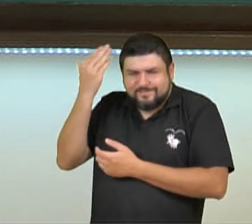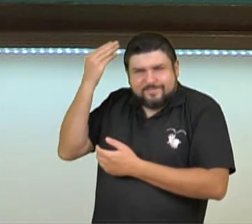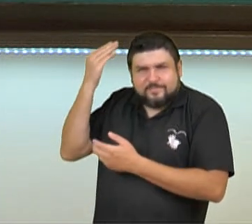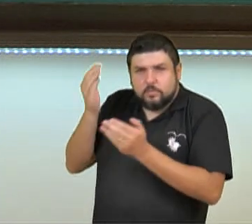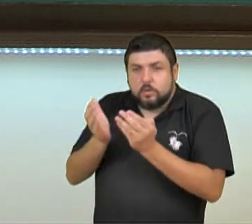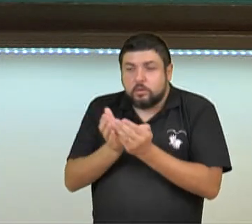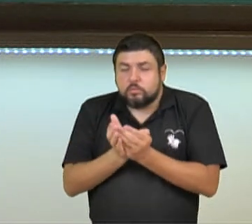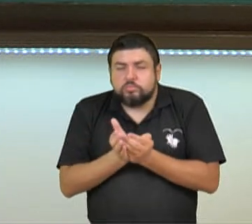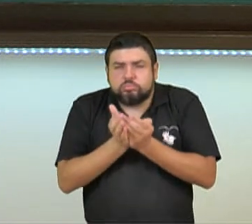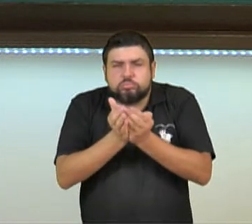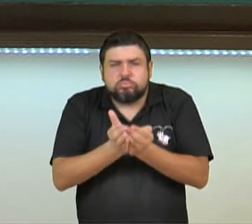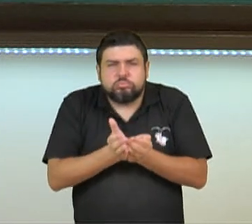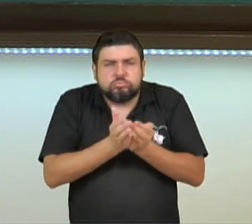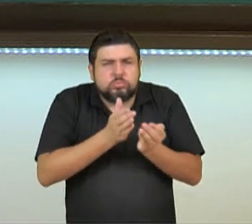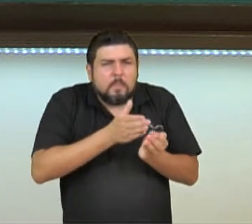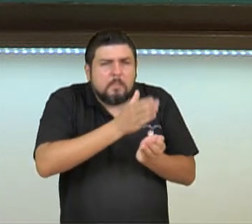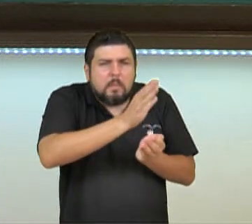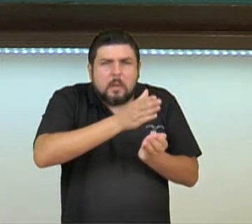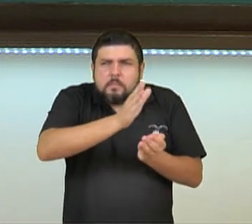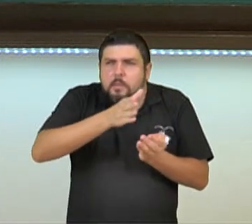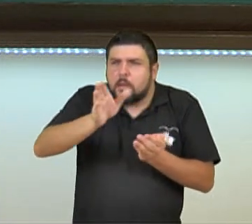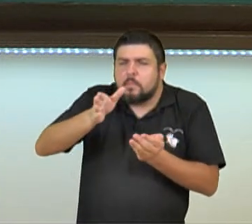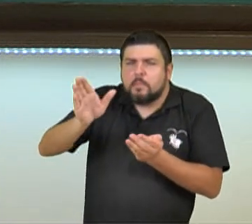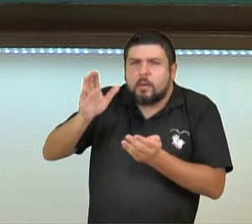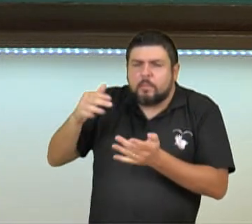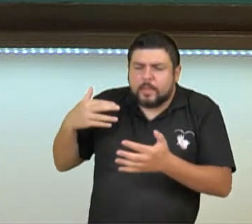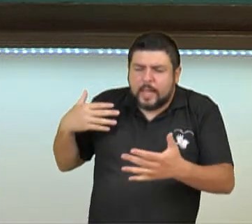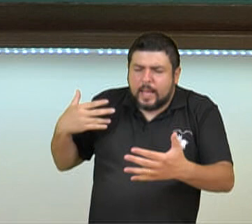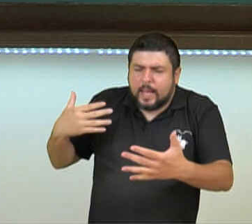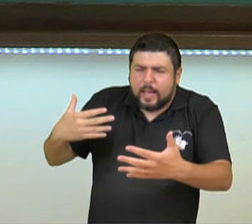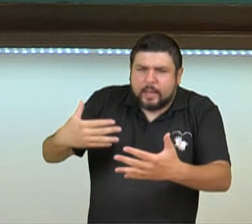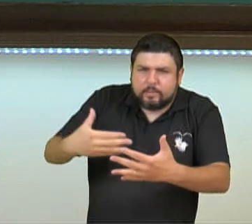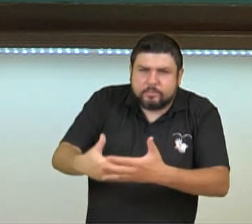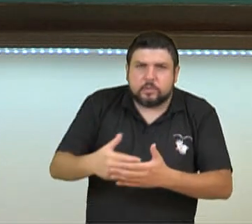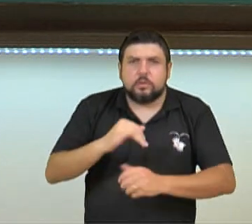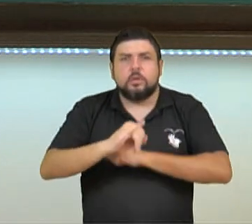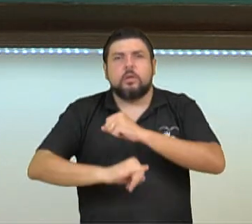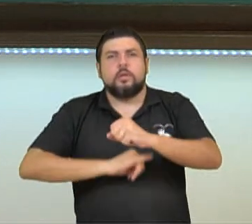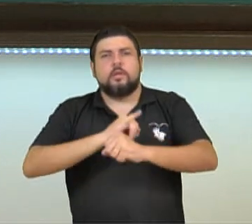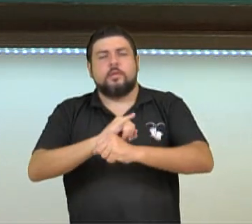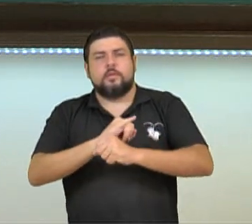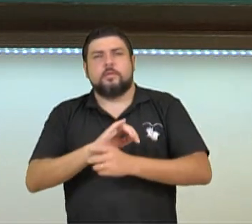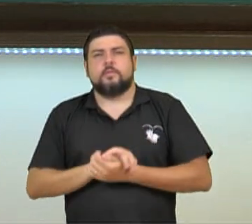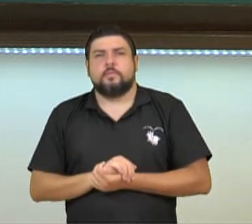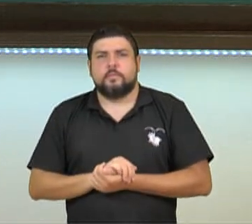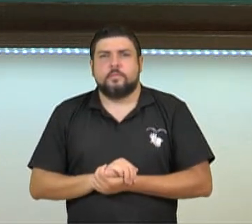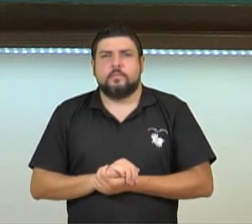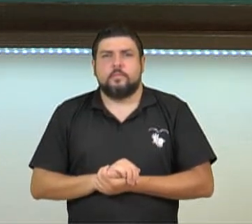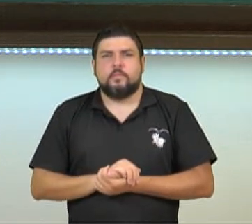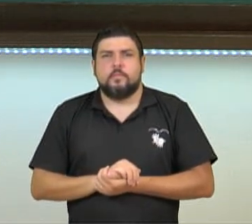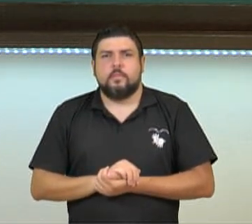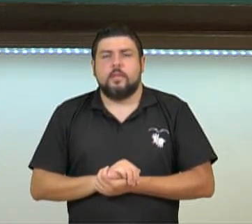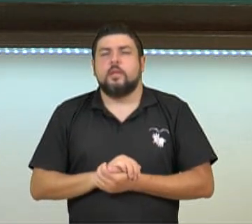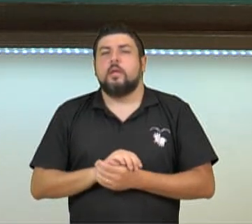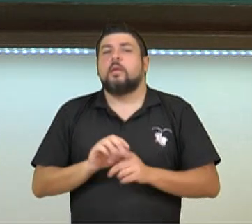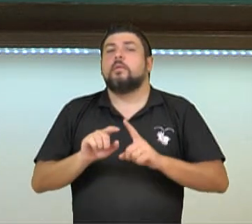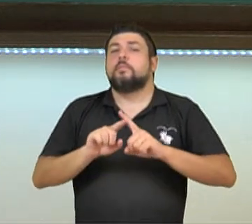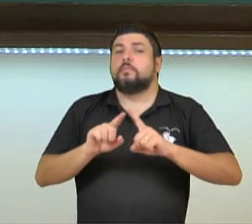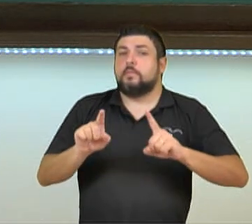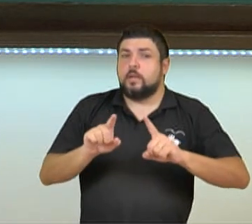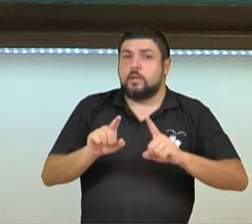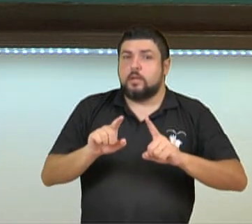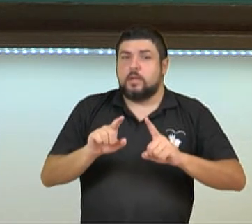nos relacionamos com a internet. Das duas formas, o conceito está correto. É que quando falamos em globalização a partir das